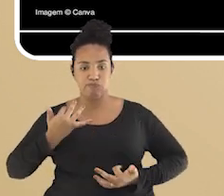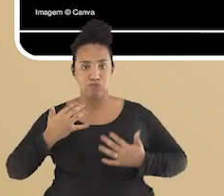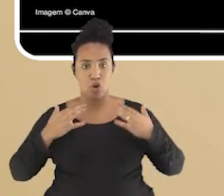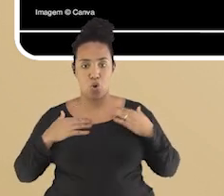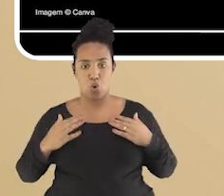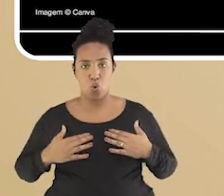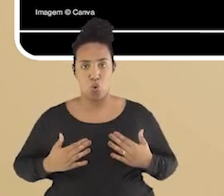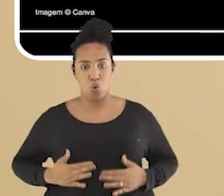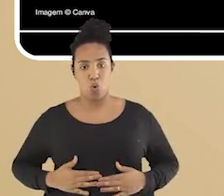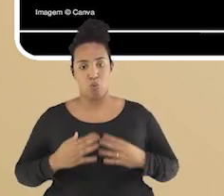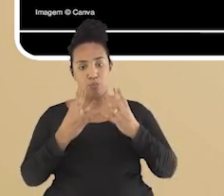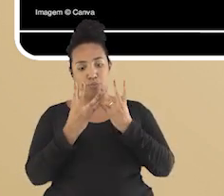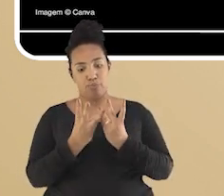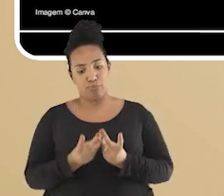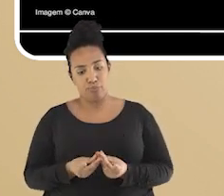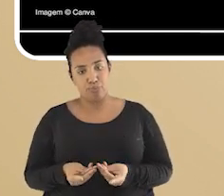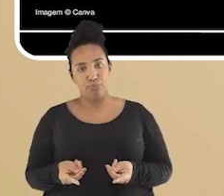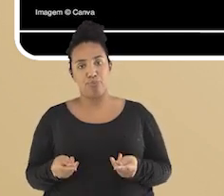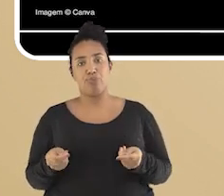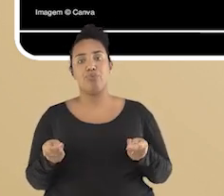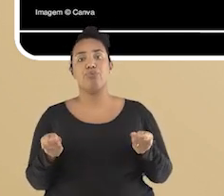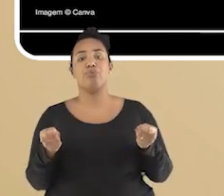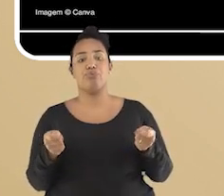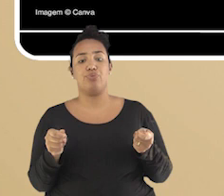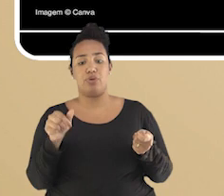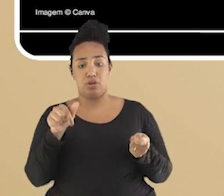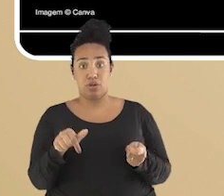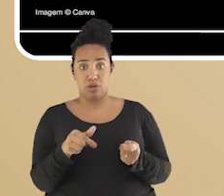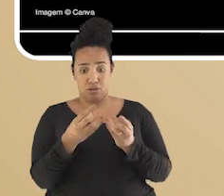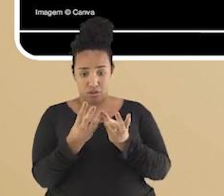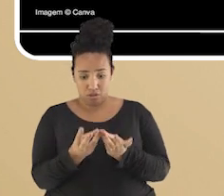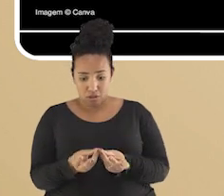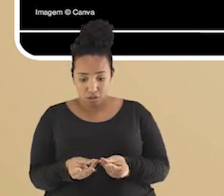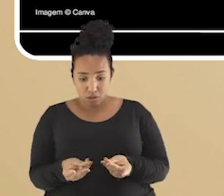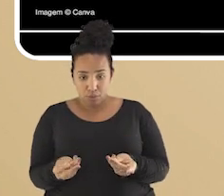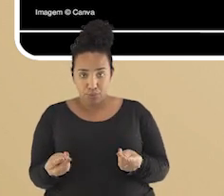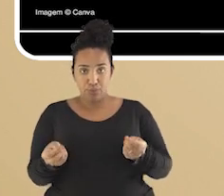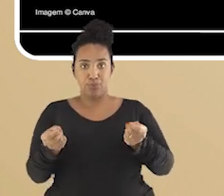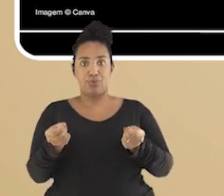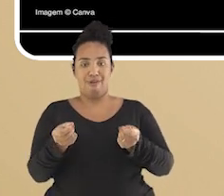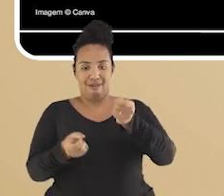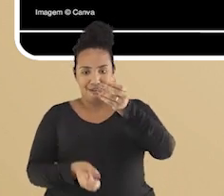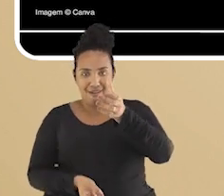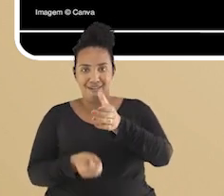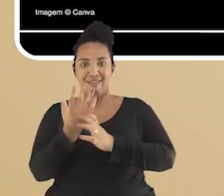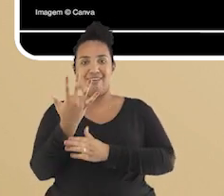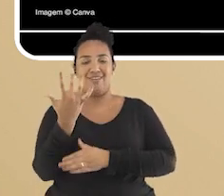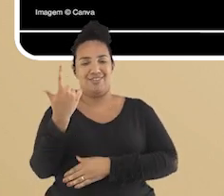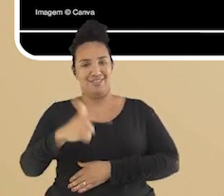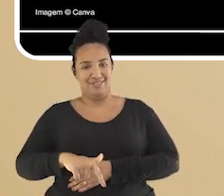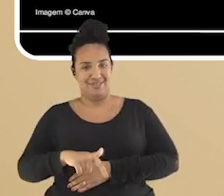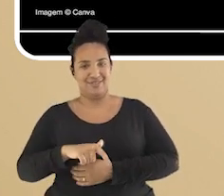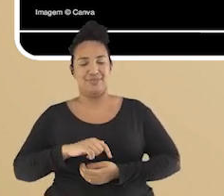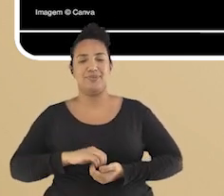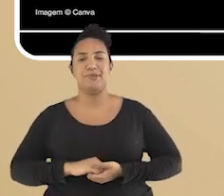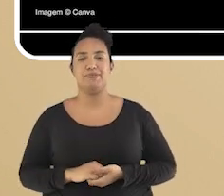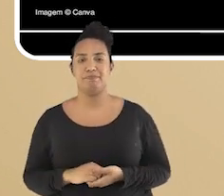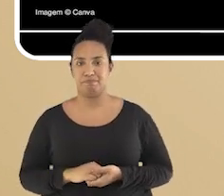se transformava em cinzas e de suas cinzas ele ressurgia